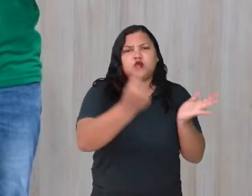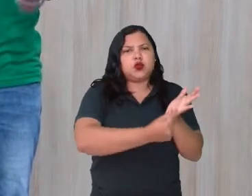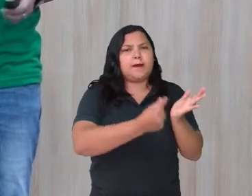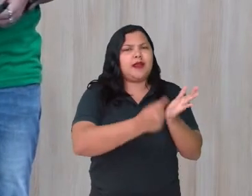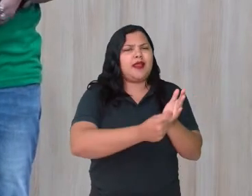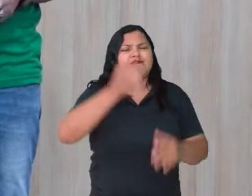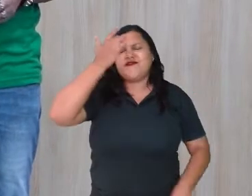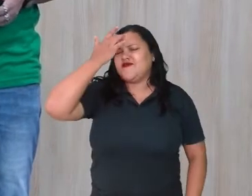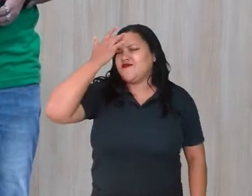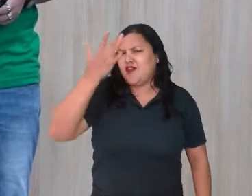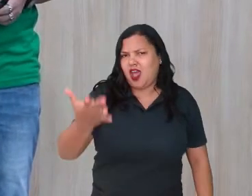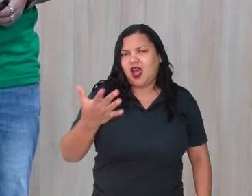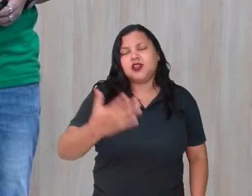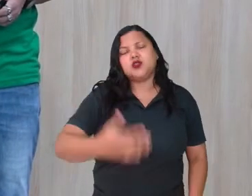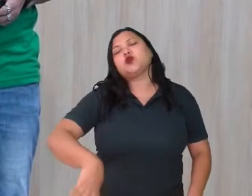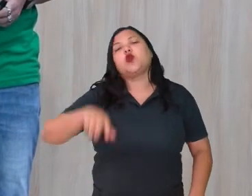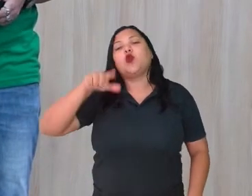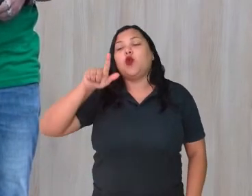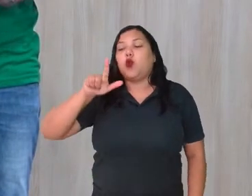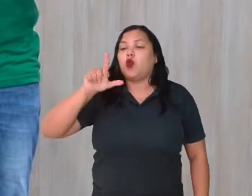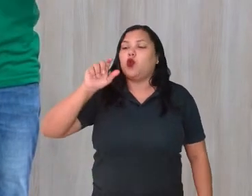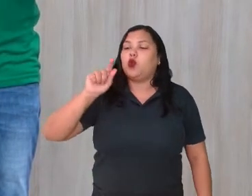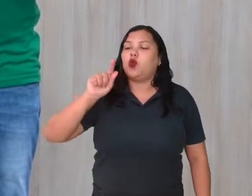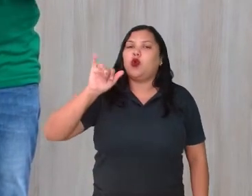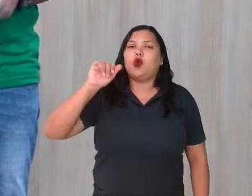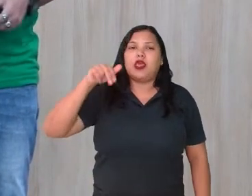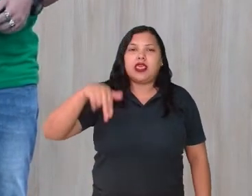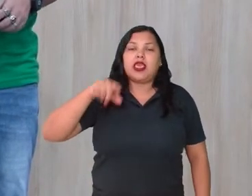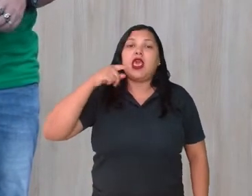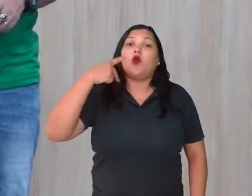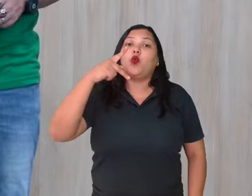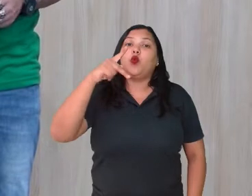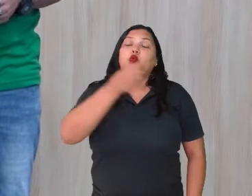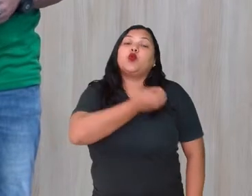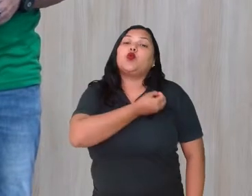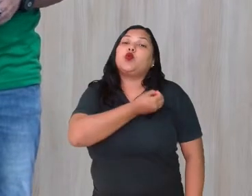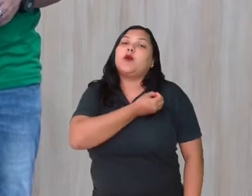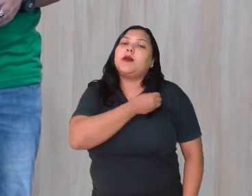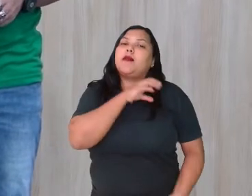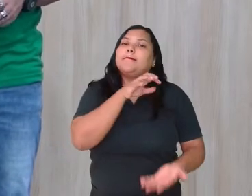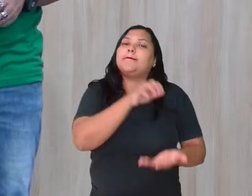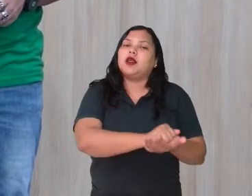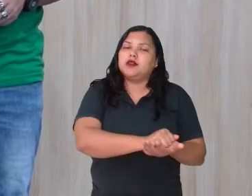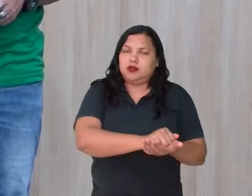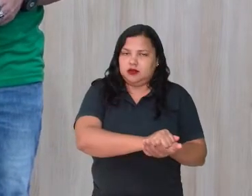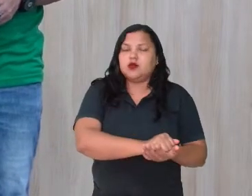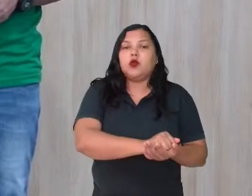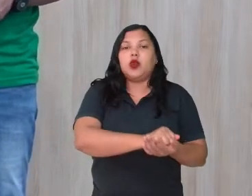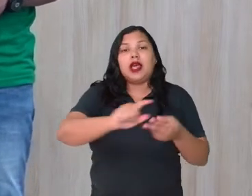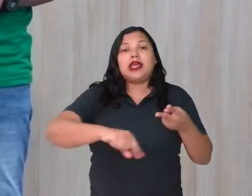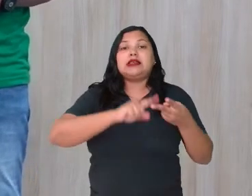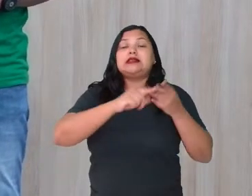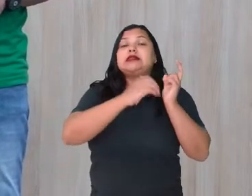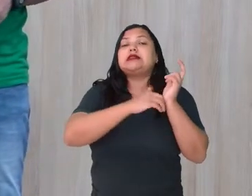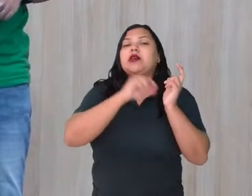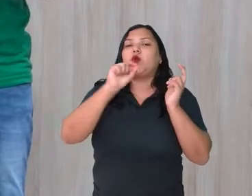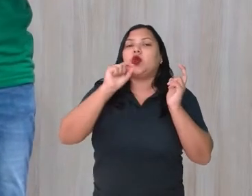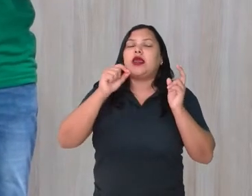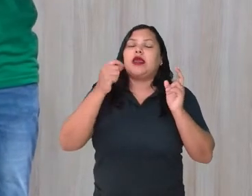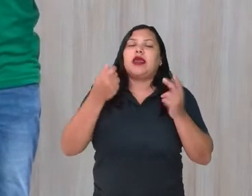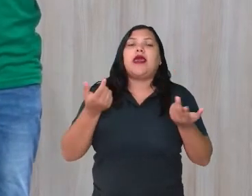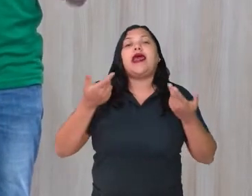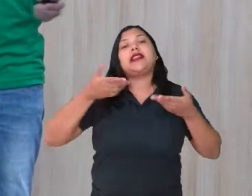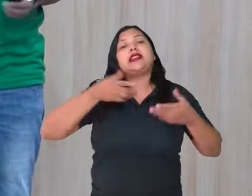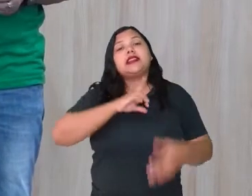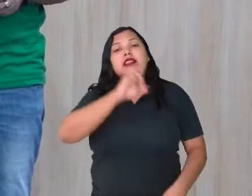Login, senha, o login vai ser tua matrícula, se tu não sabe tua matrícula, vai aí na secretaria da tua escola, pede o número da tua matrícula